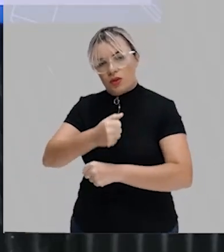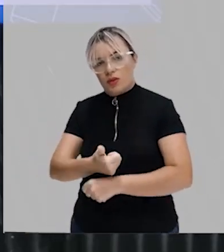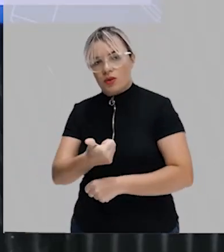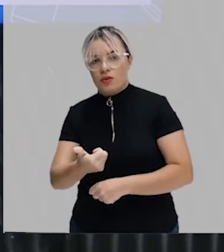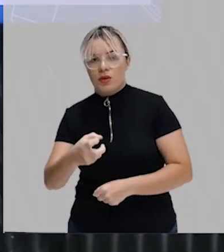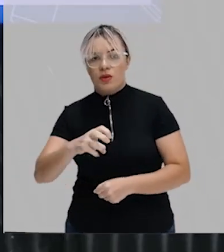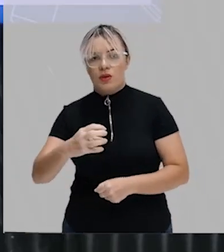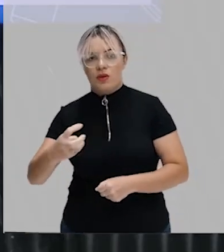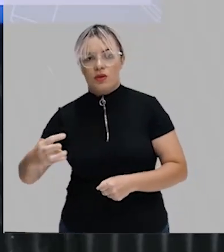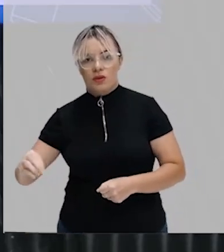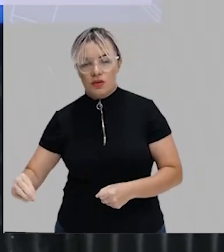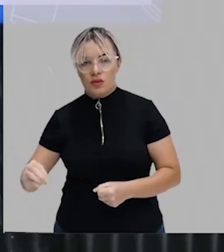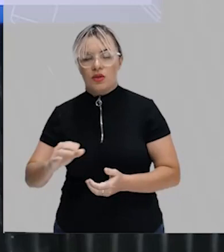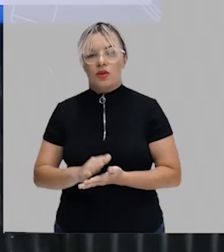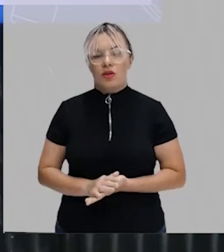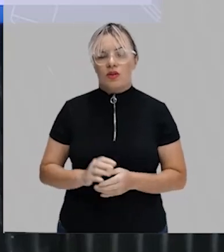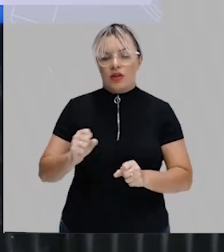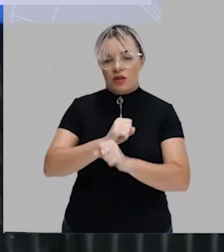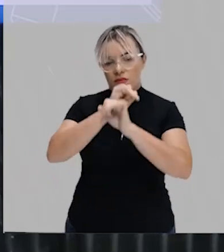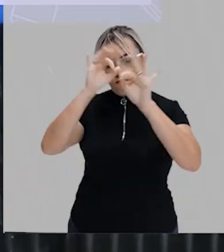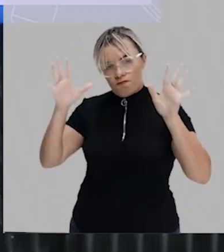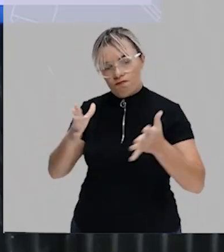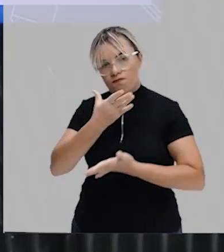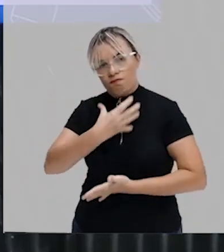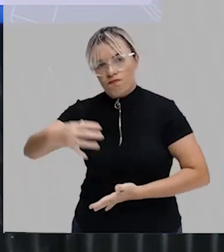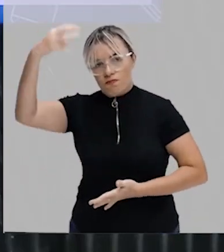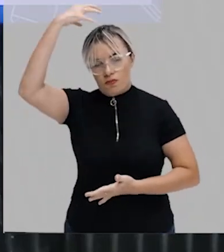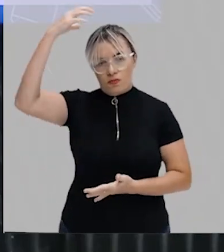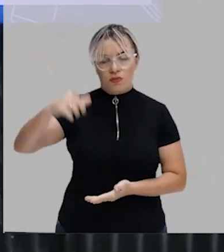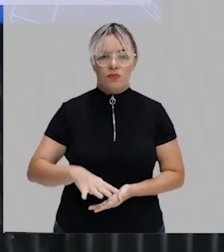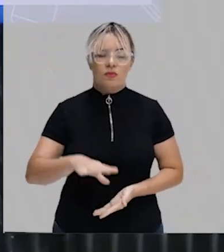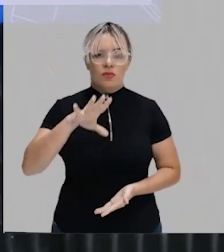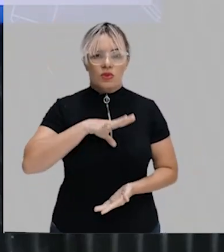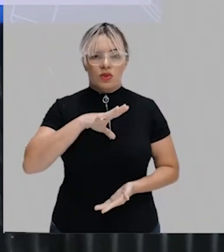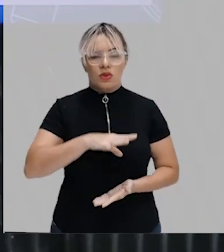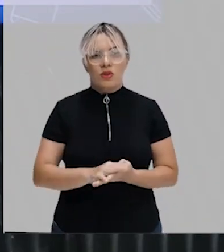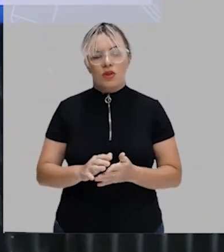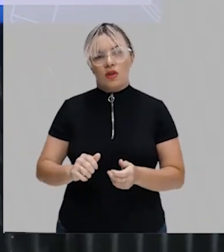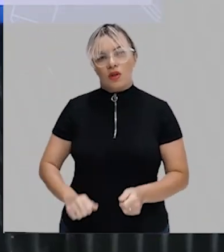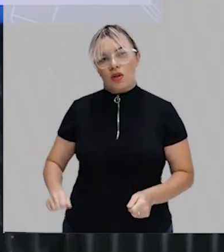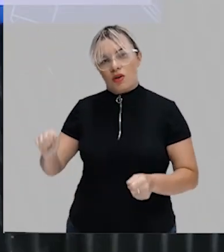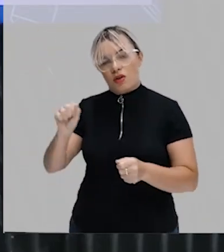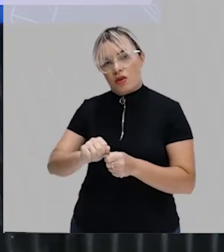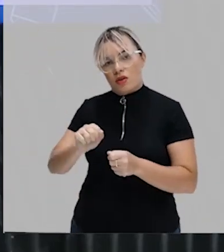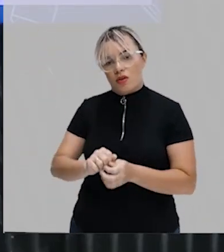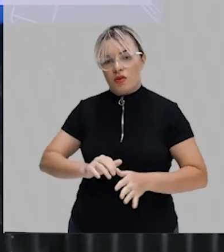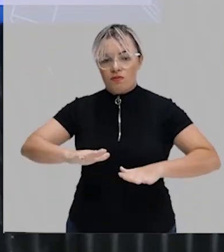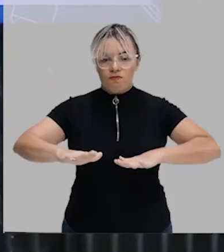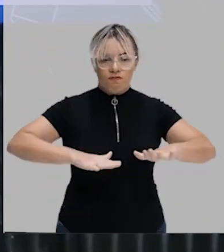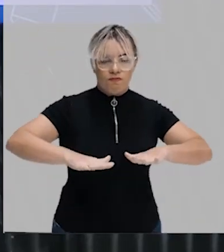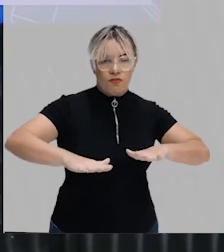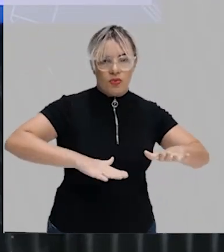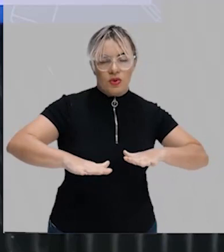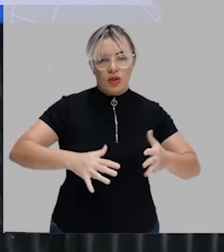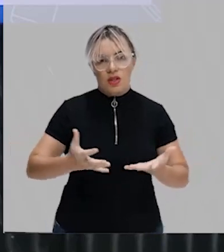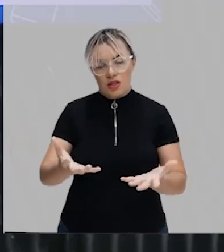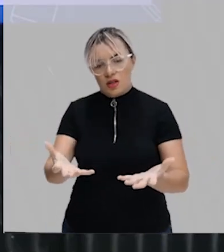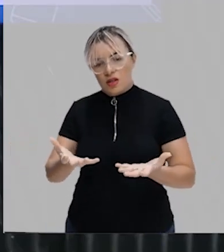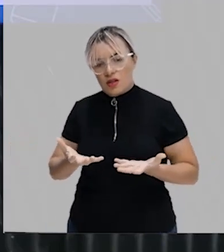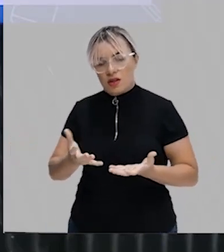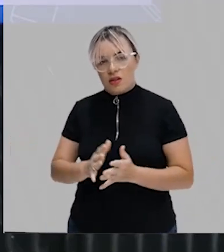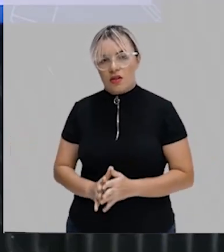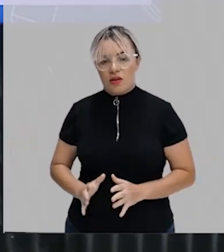fica nítido que a coroa portuguesa ela vai fazer um movimento no sentido de querer